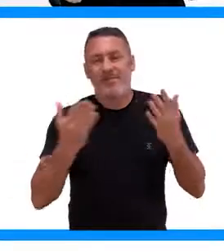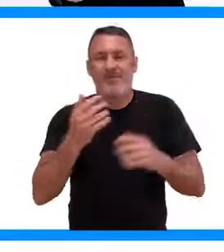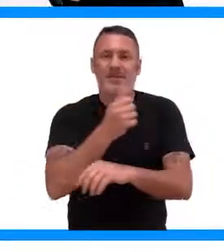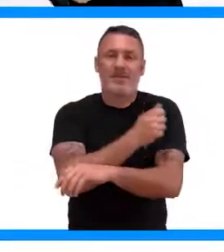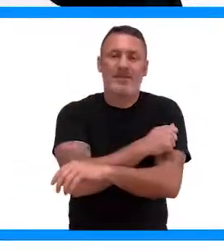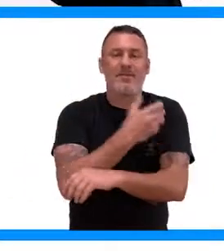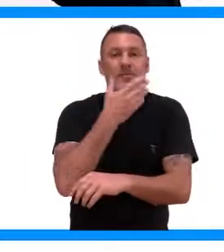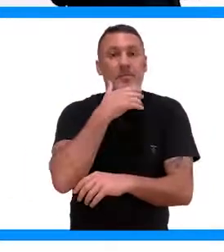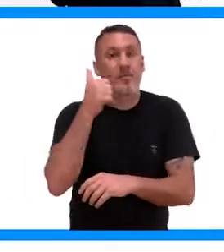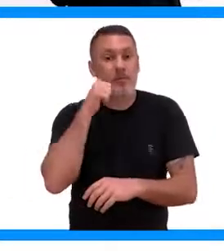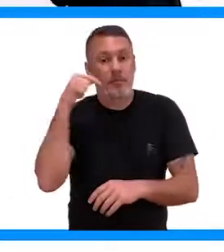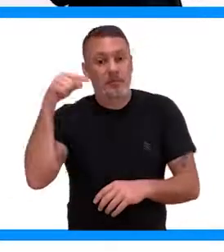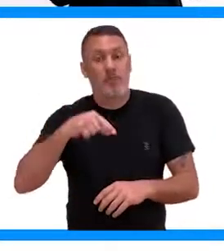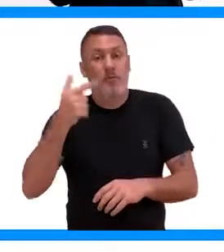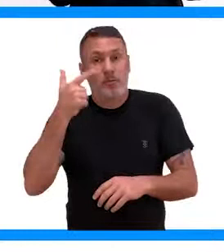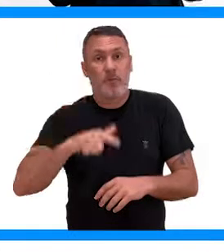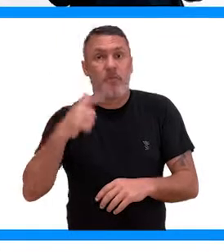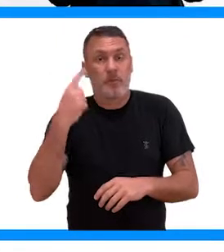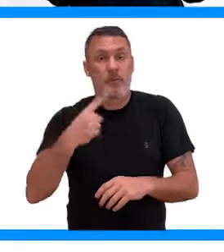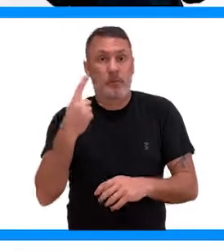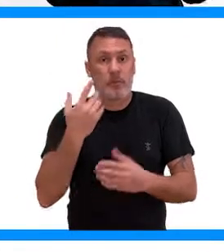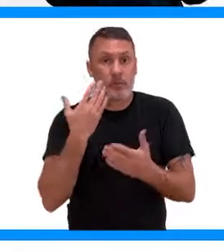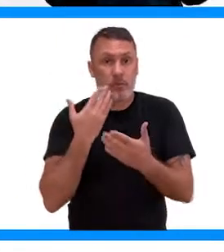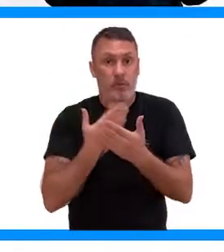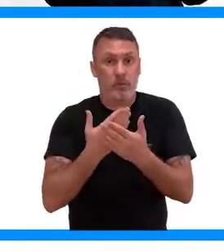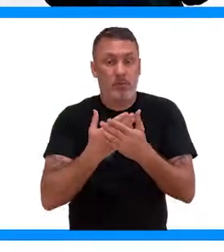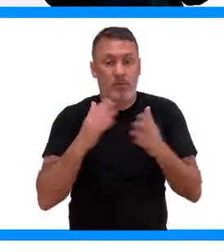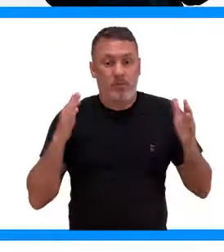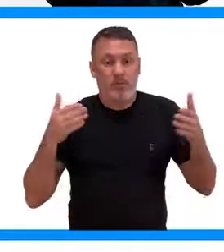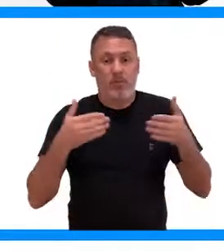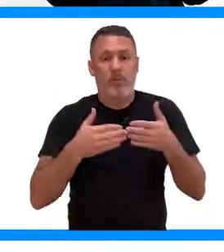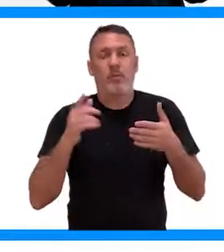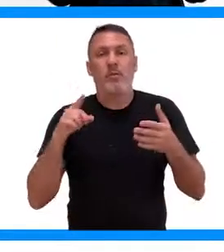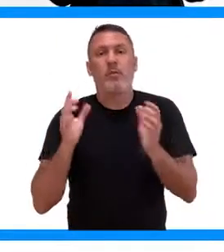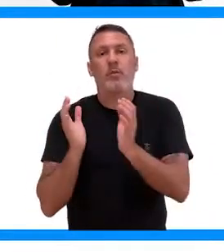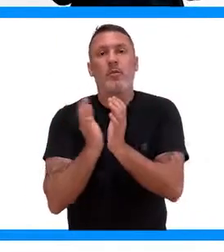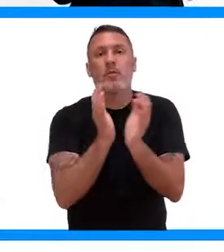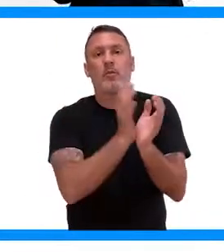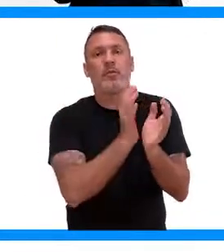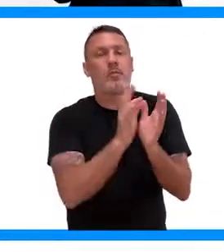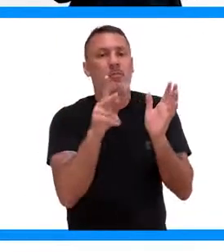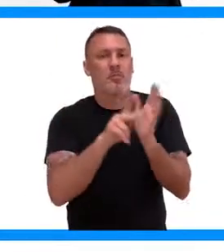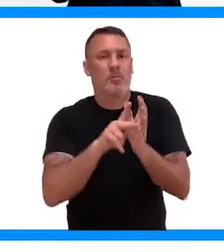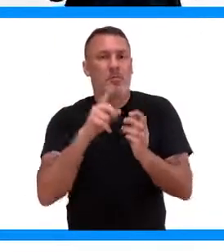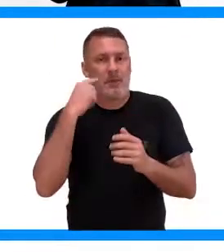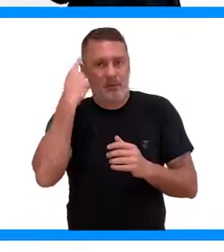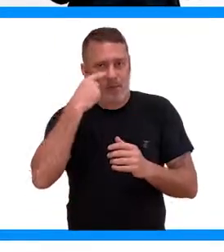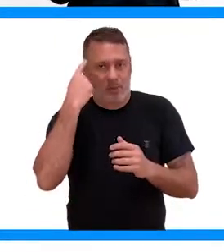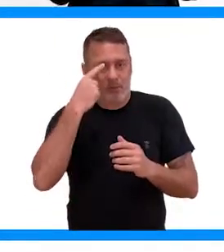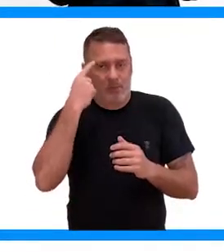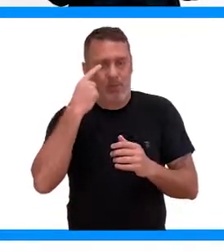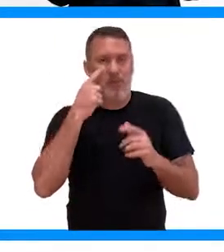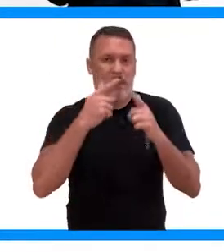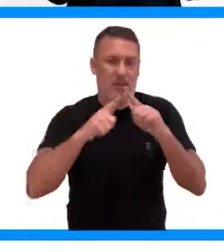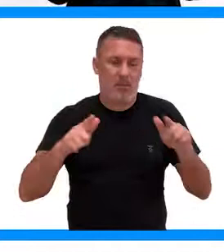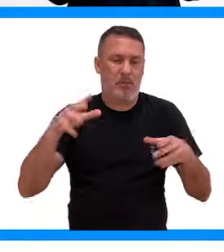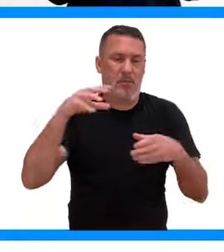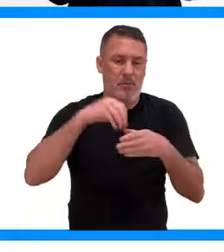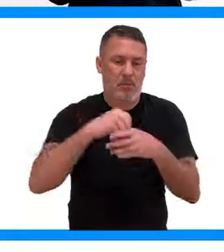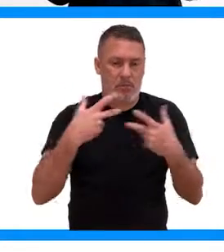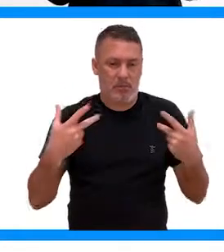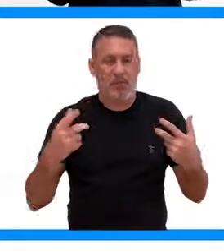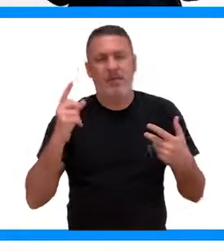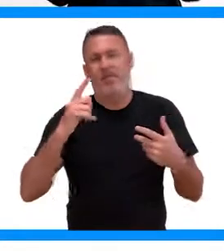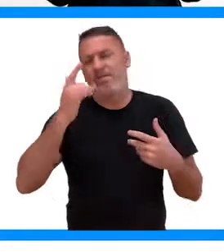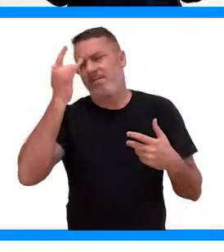Hola, guapos y guapas, estamos aquí más una vez para trabajar la acentuación del español. Vais